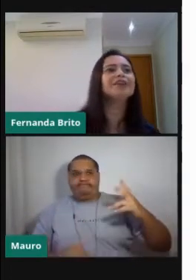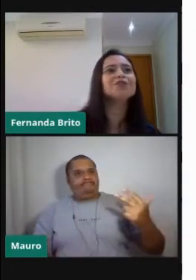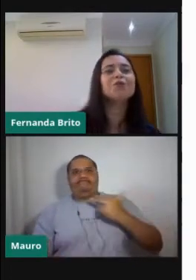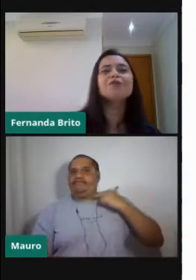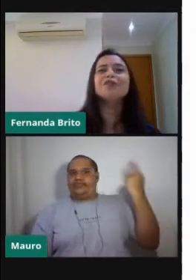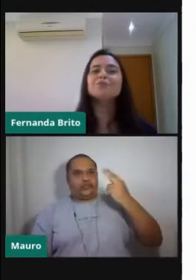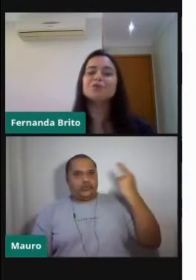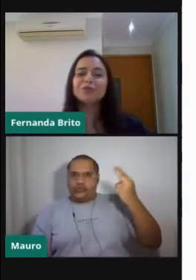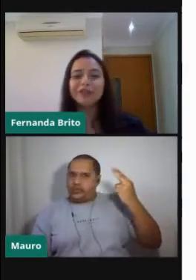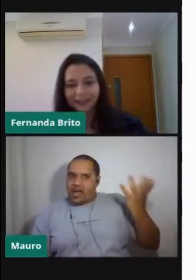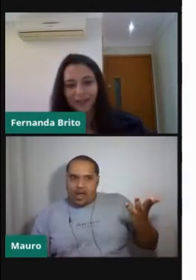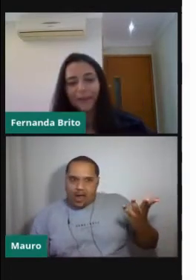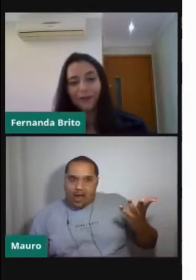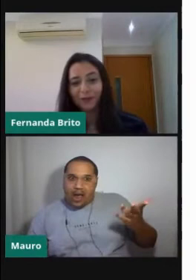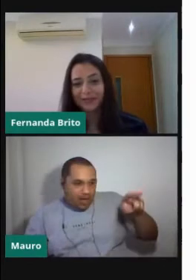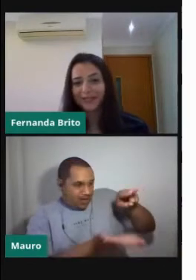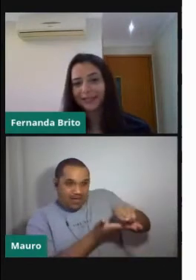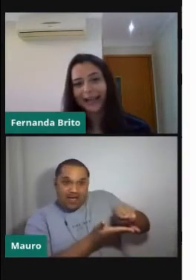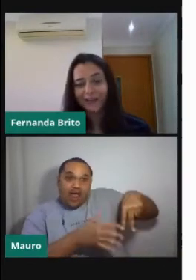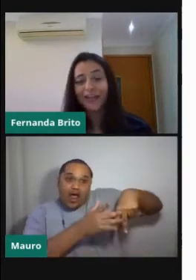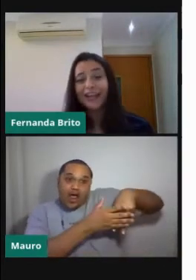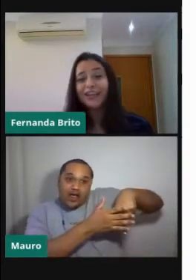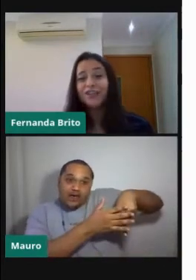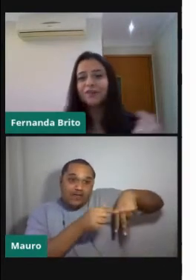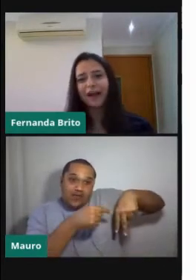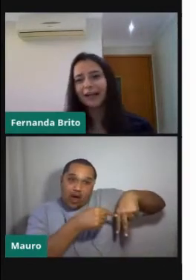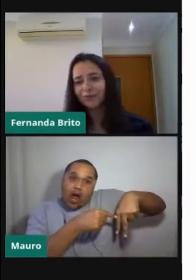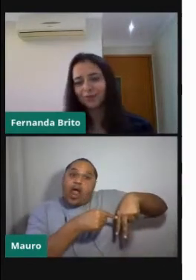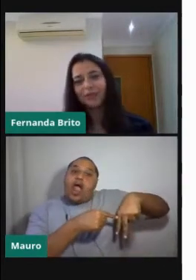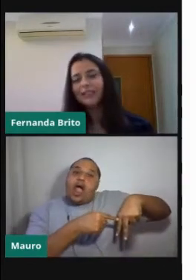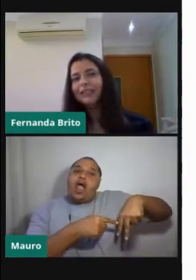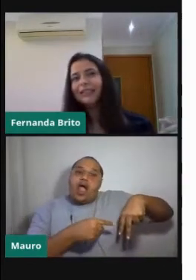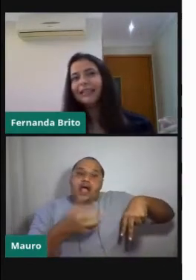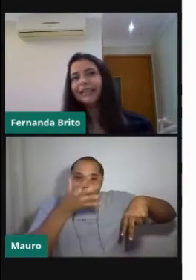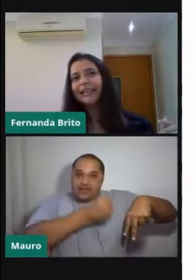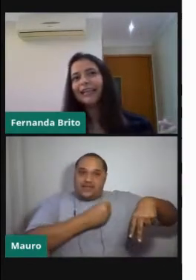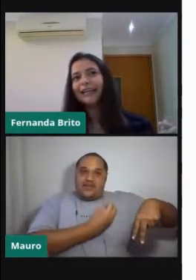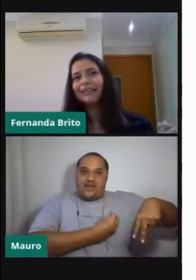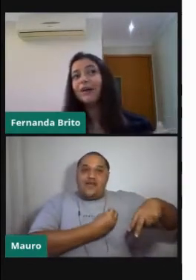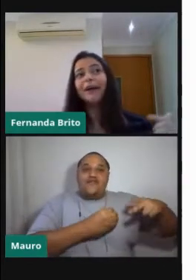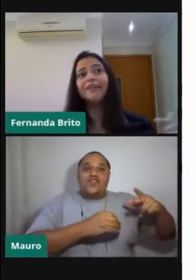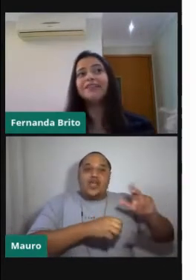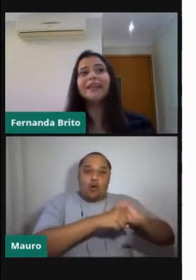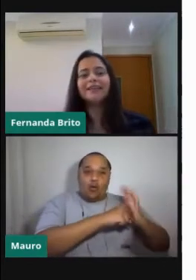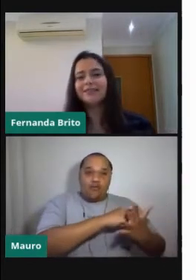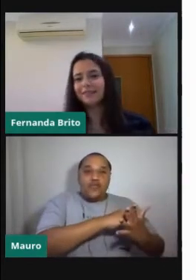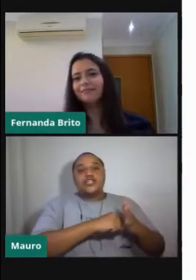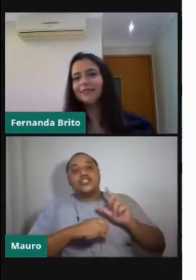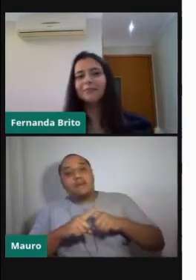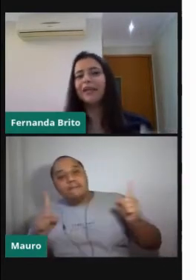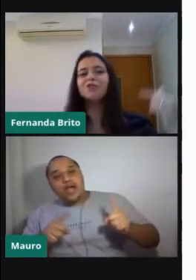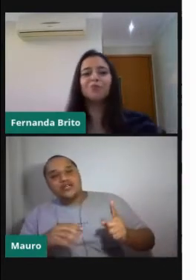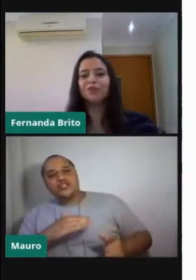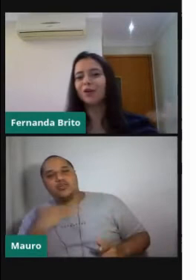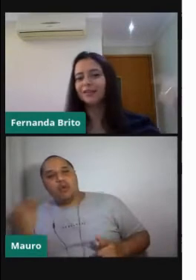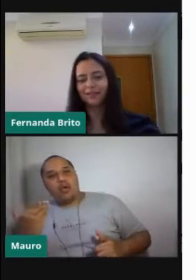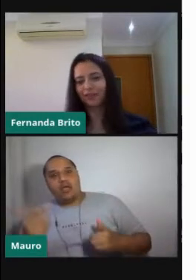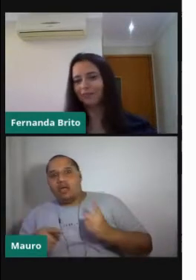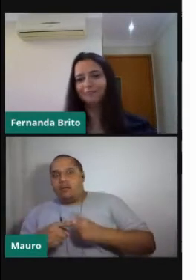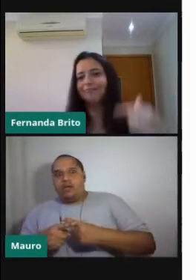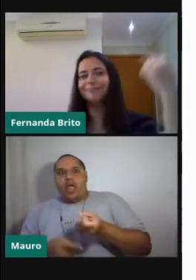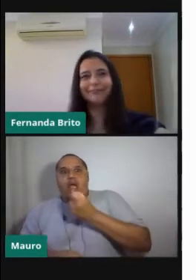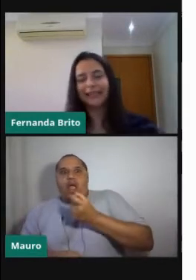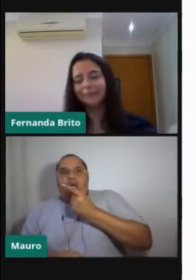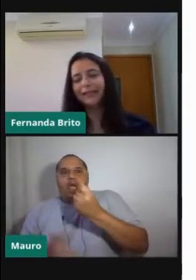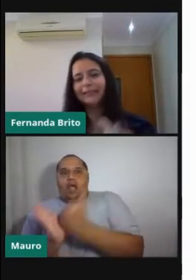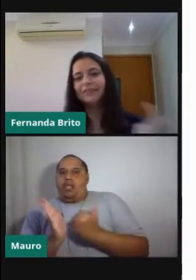não morreria de Covid, mas morreria de hepatotoxicidade. E, de fato, não há evidência que mesmo em